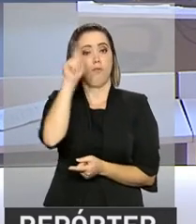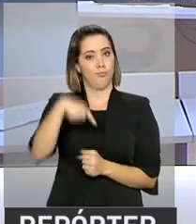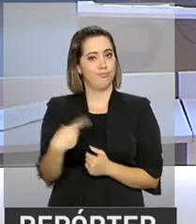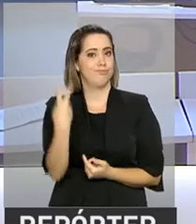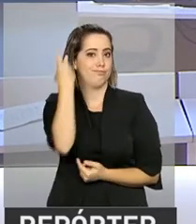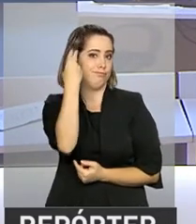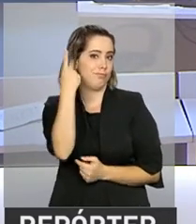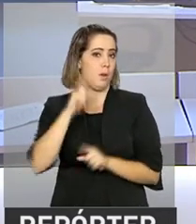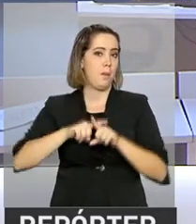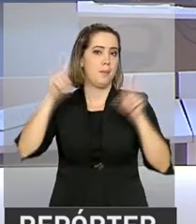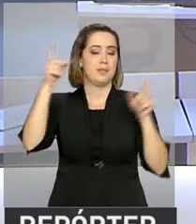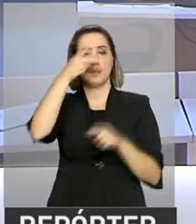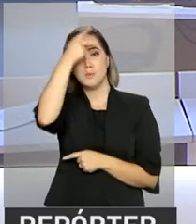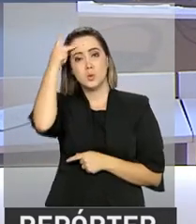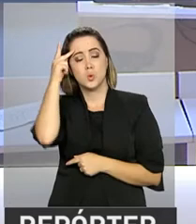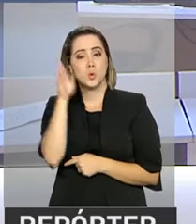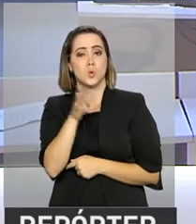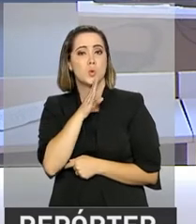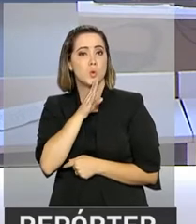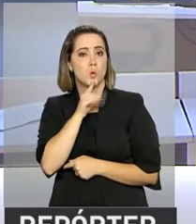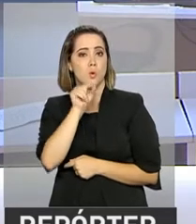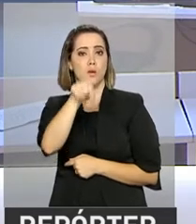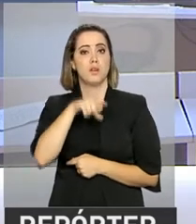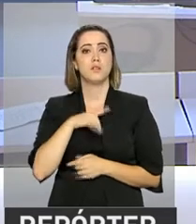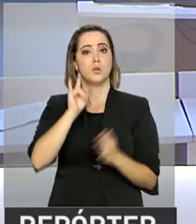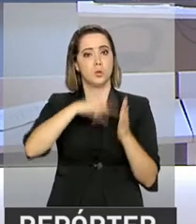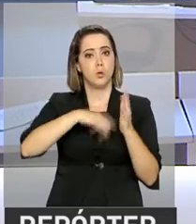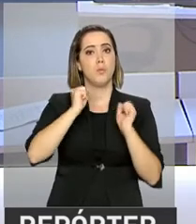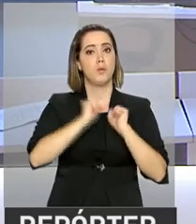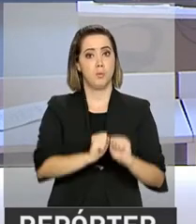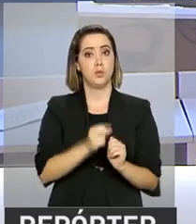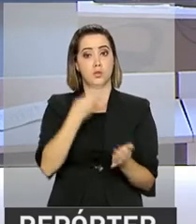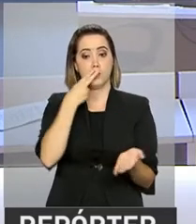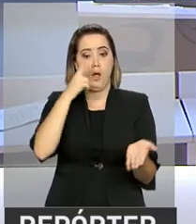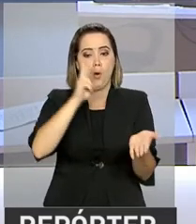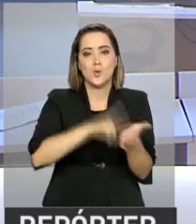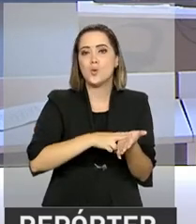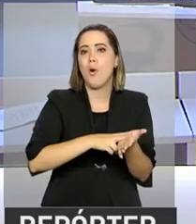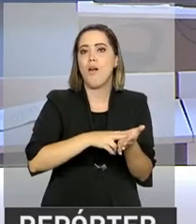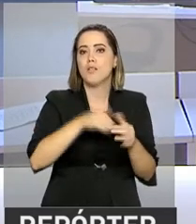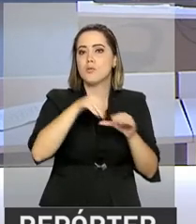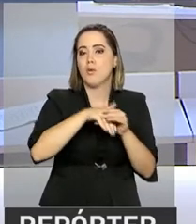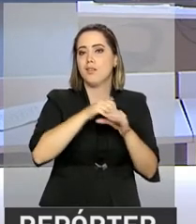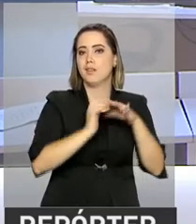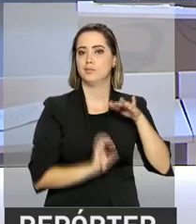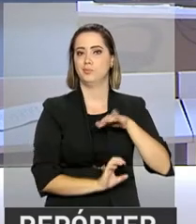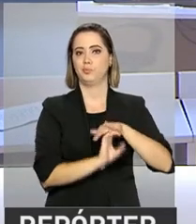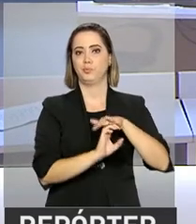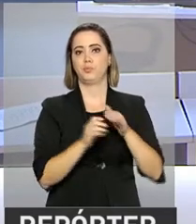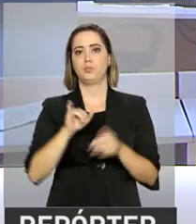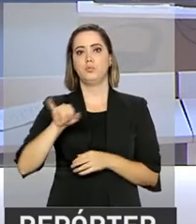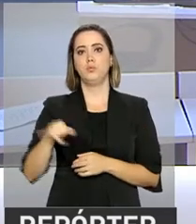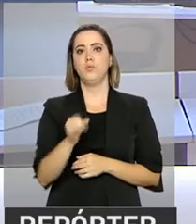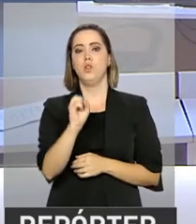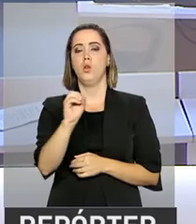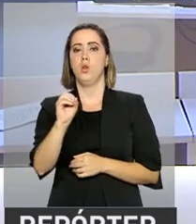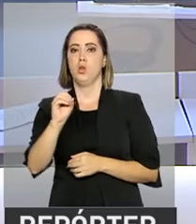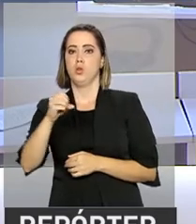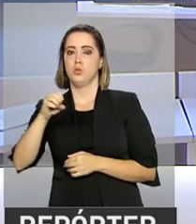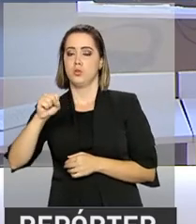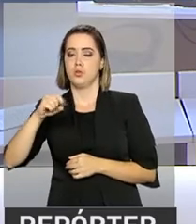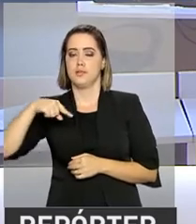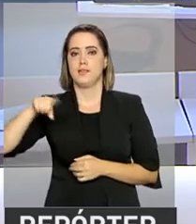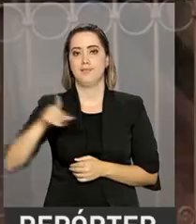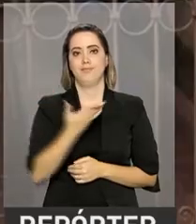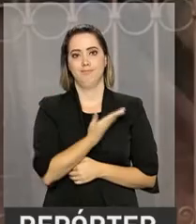O que muita gente não sabe é que os documentos podem estar com os correios. O repórter José Luiz Filho explica melhor para a gente como funciona.